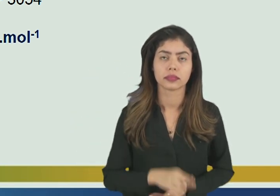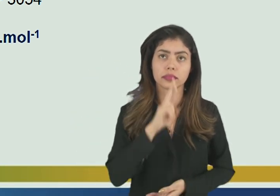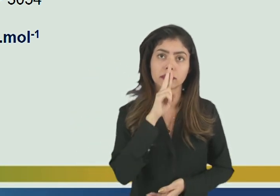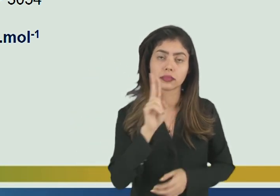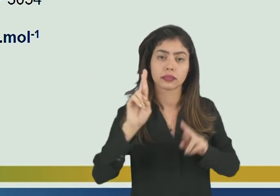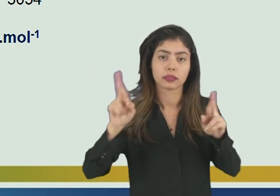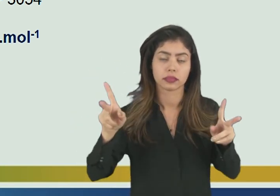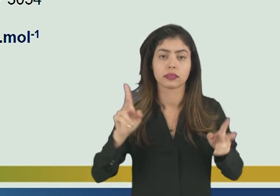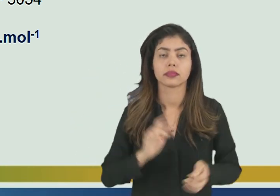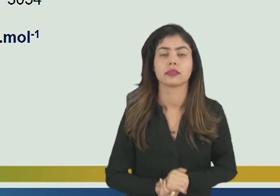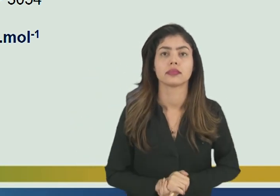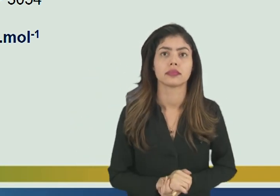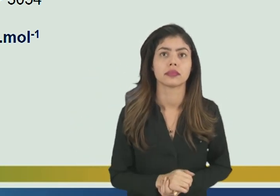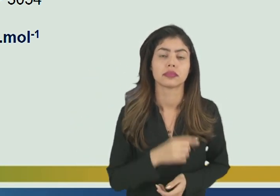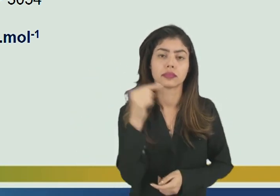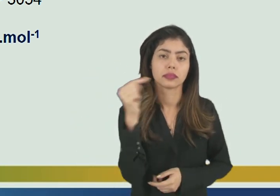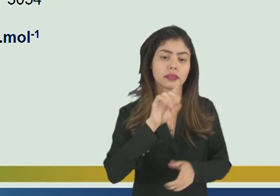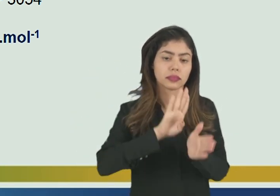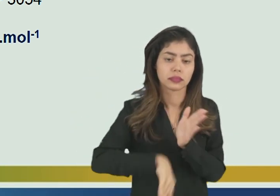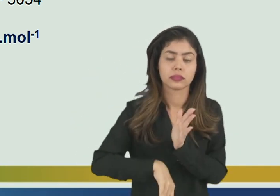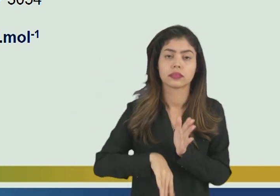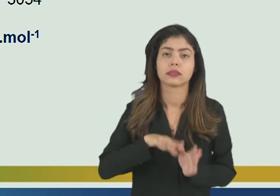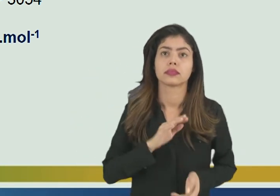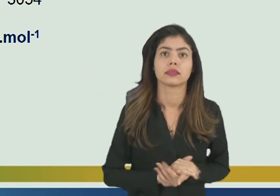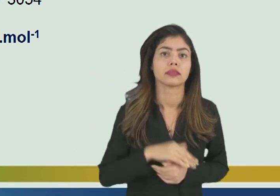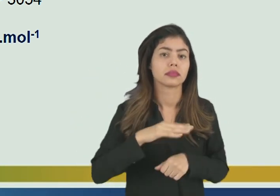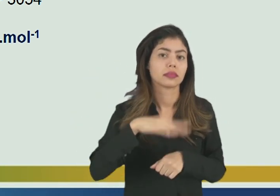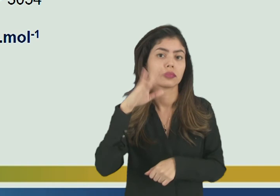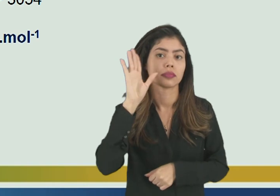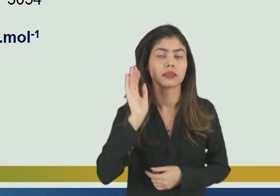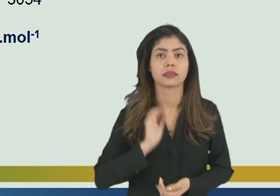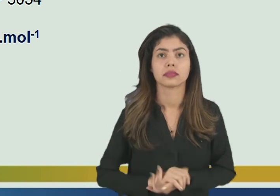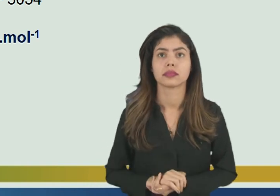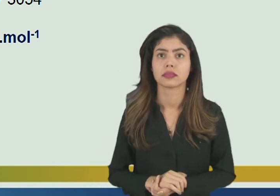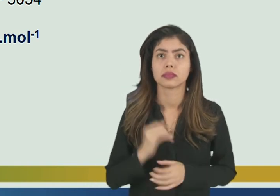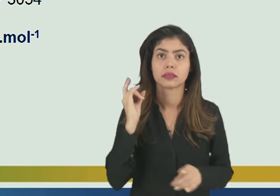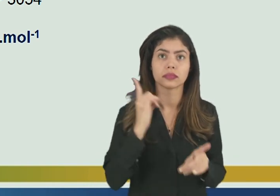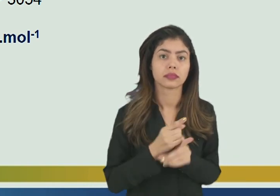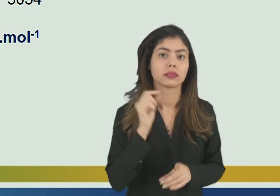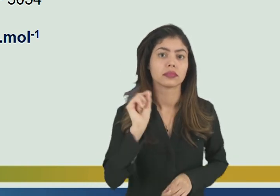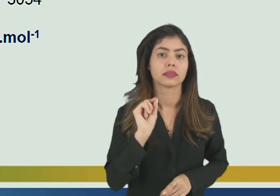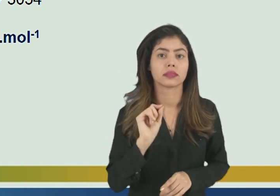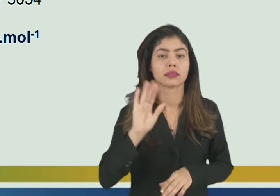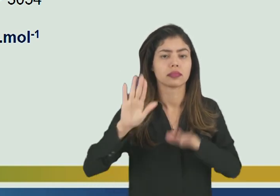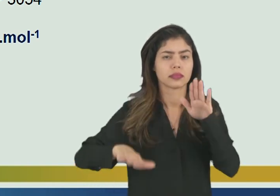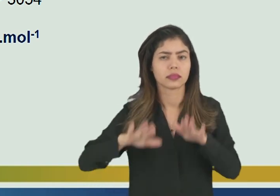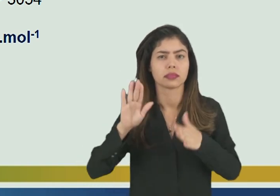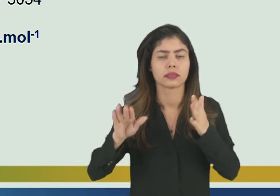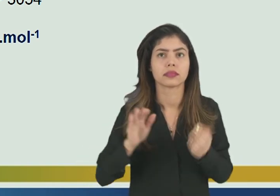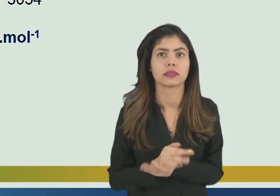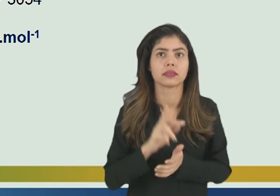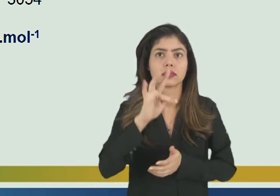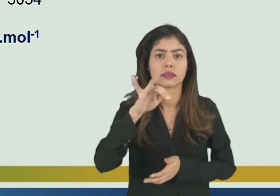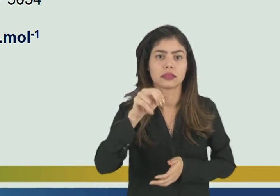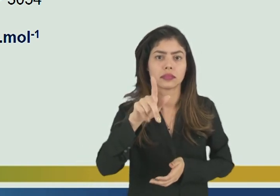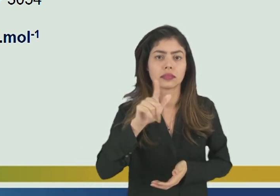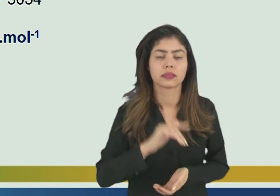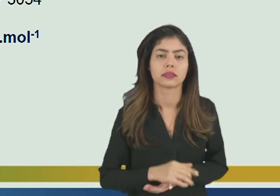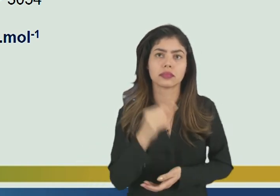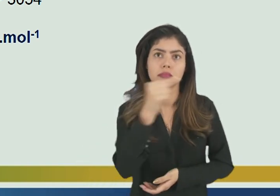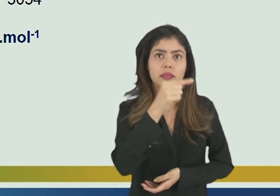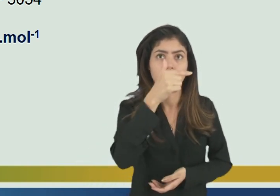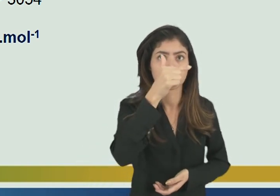Valores diferentes, subtrai e conserva o sinal do maior. Então nós encontramos a variação do fenol, que é